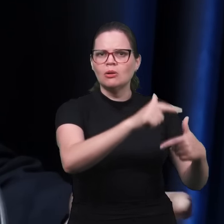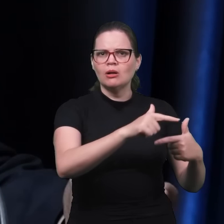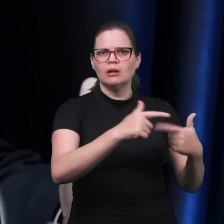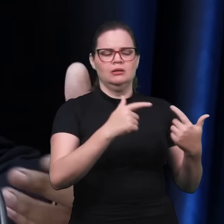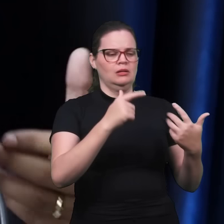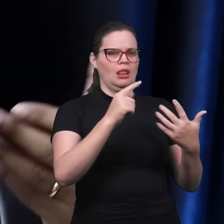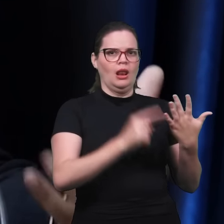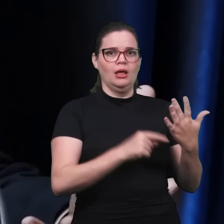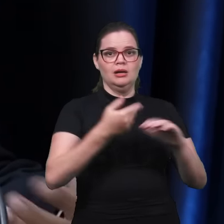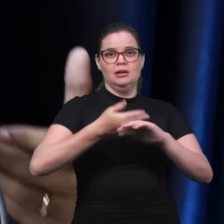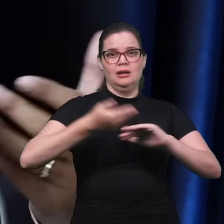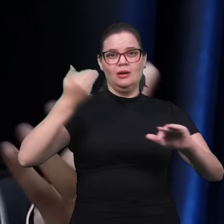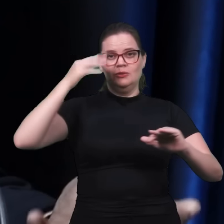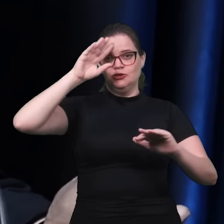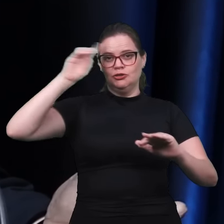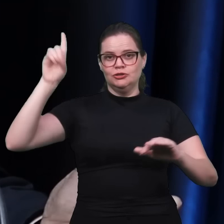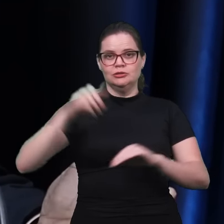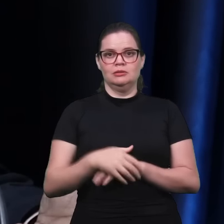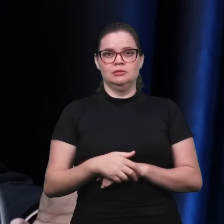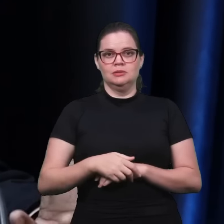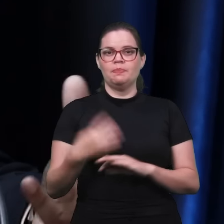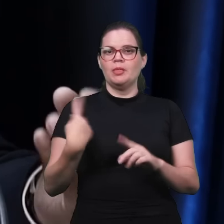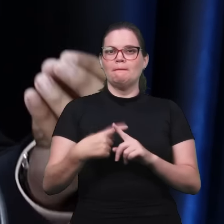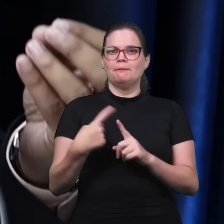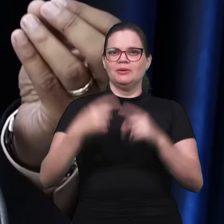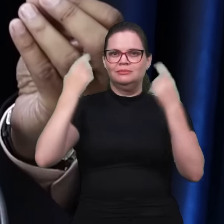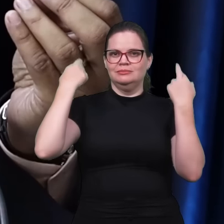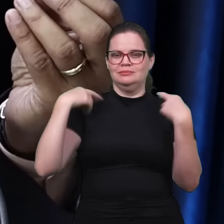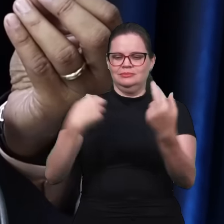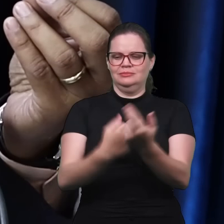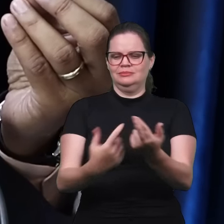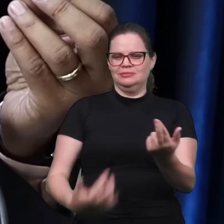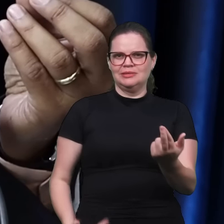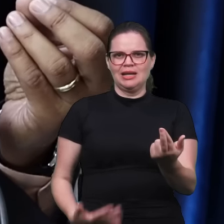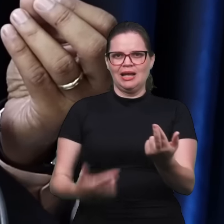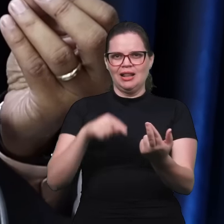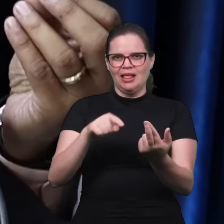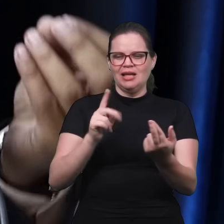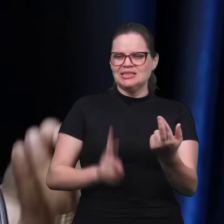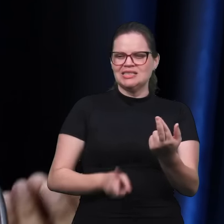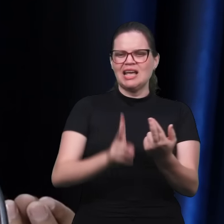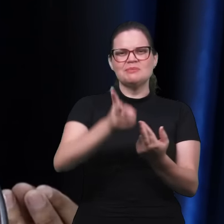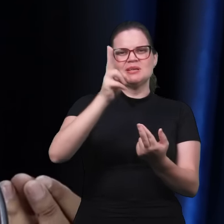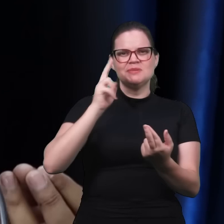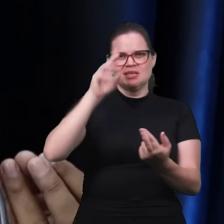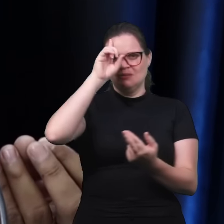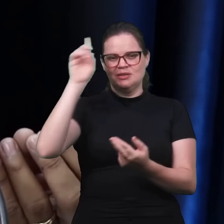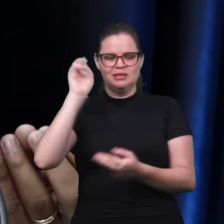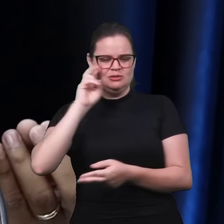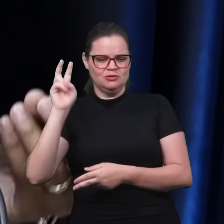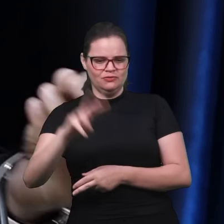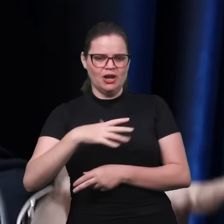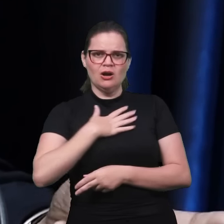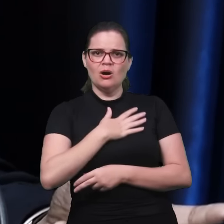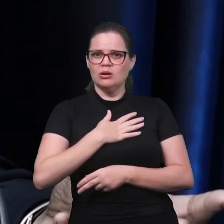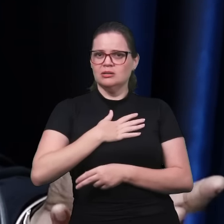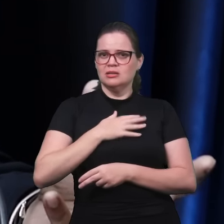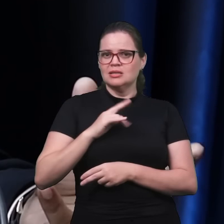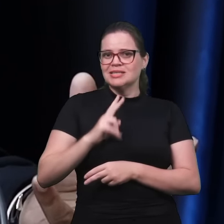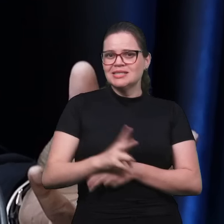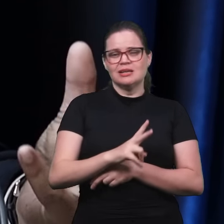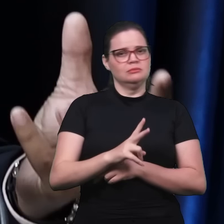de Deus. Os sacrifícios não agradavam mais a Deus. Agora Jesus vem, o Cordeiro de Deus, que tira